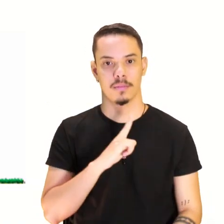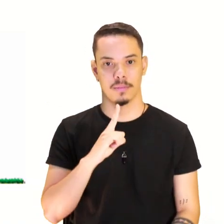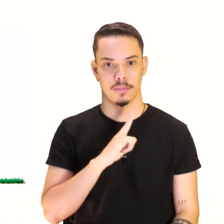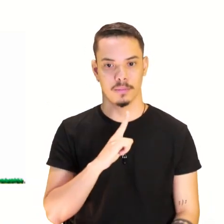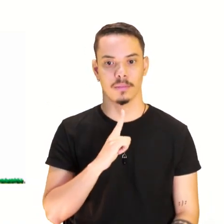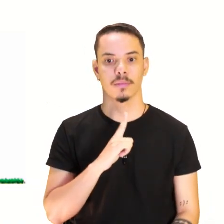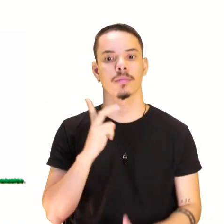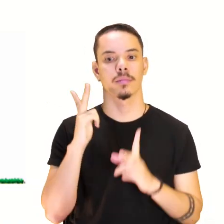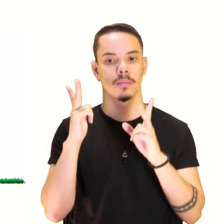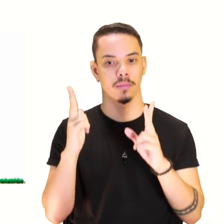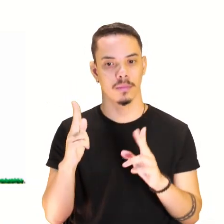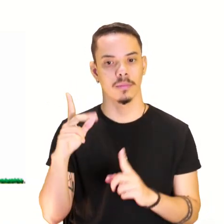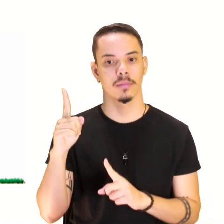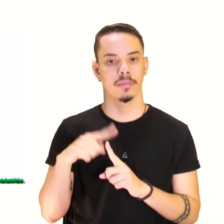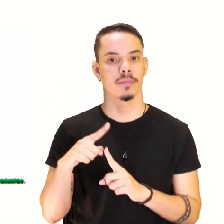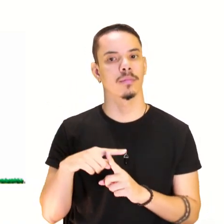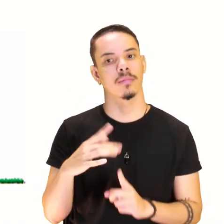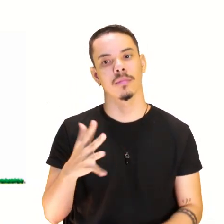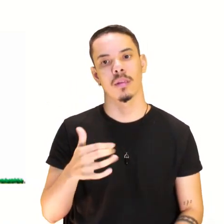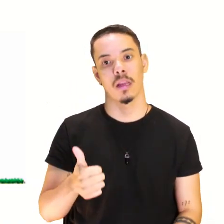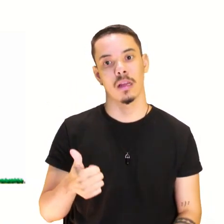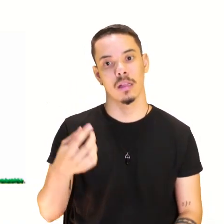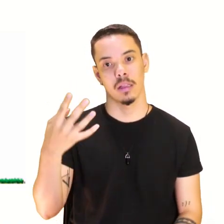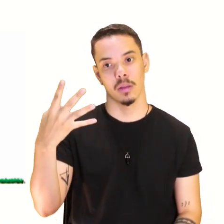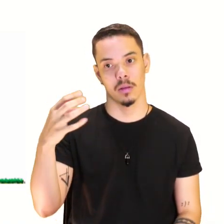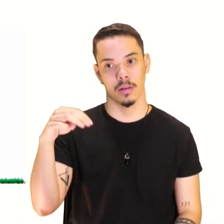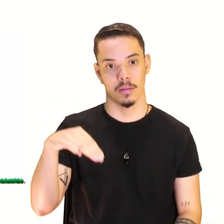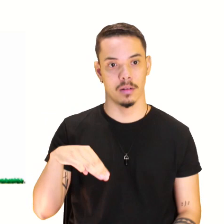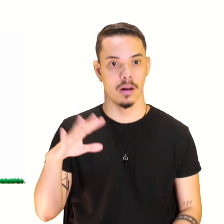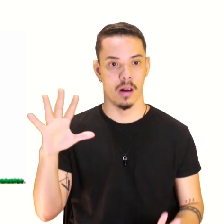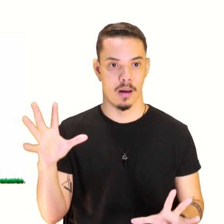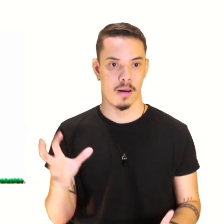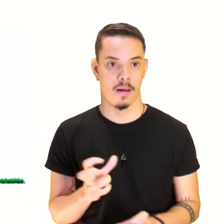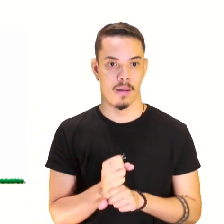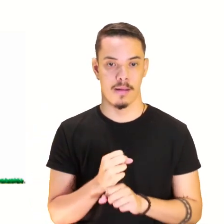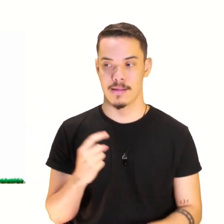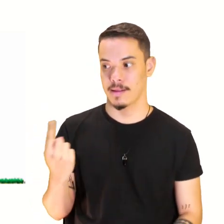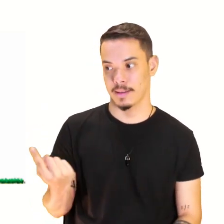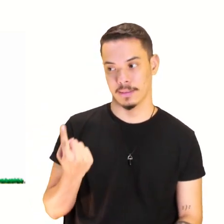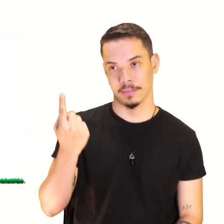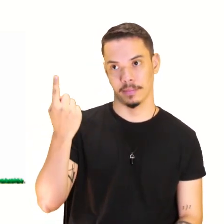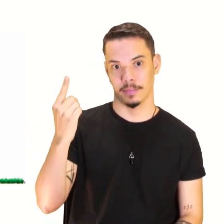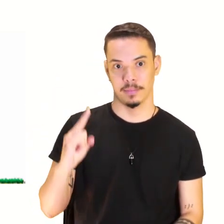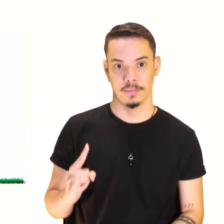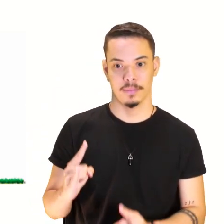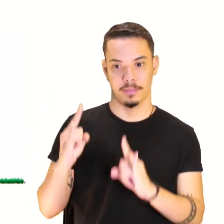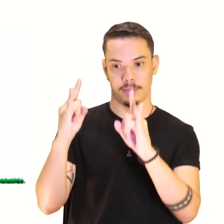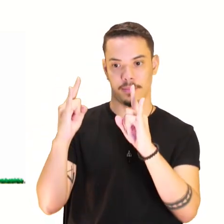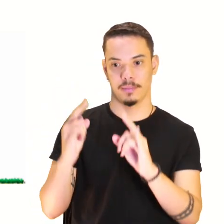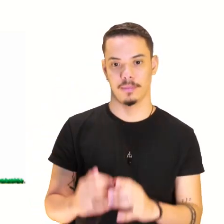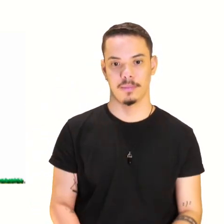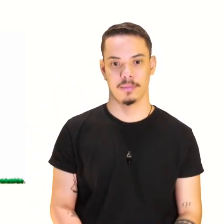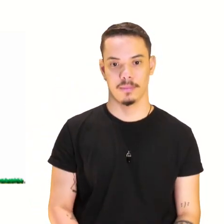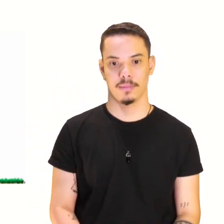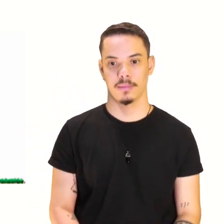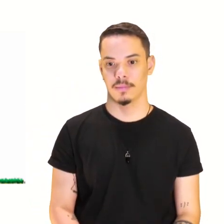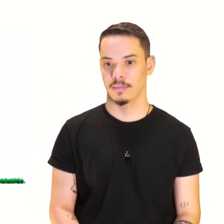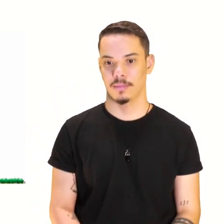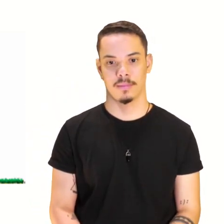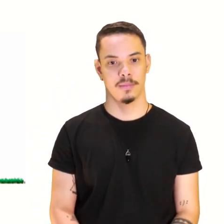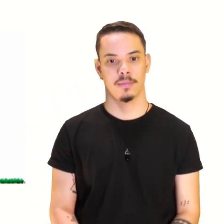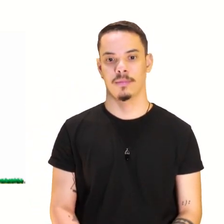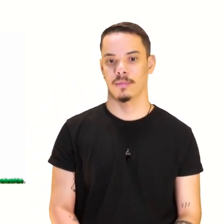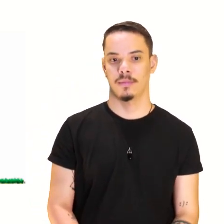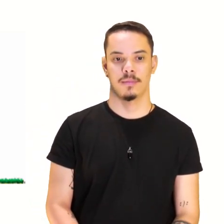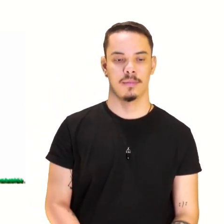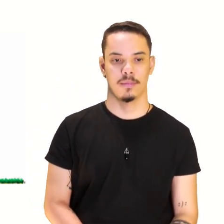do mesmo tipo com 14 metros. Calcule a altura do prédio. Isso aí fazer, não. Negócio de prédio, altura,